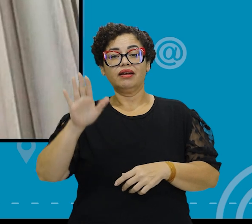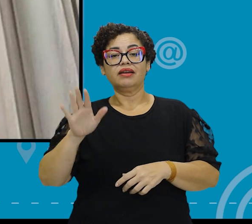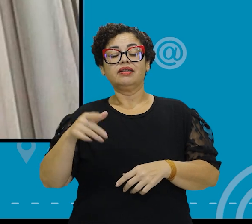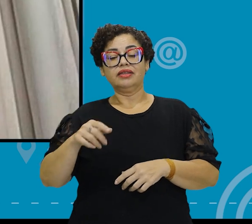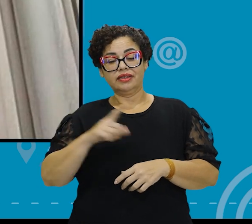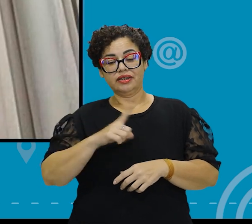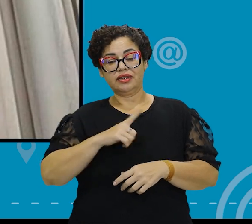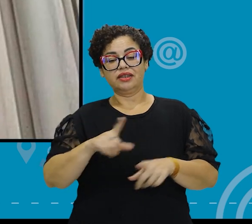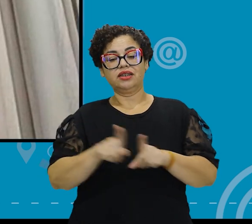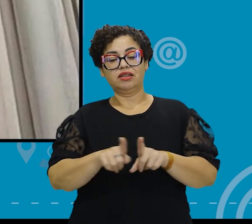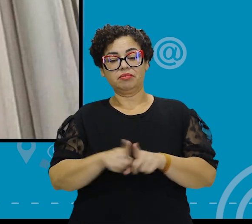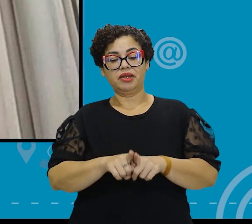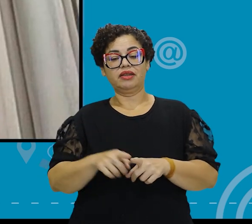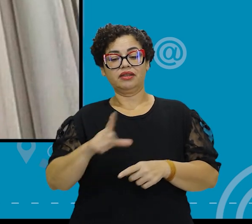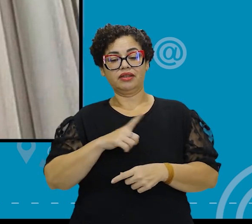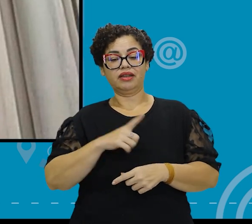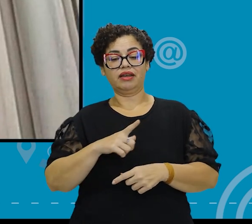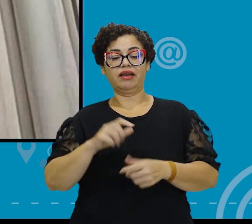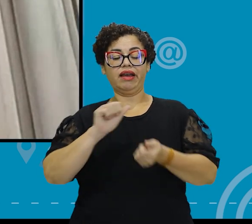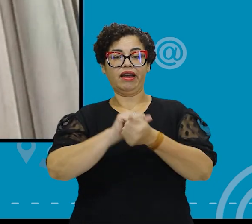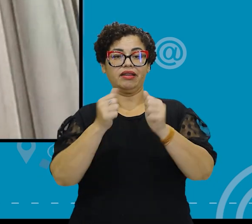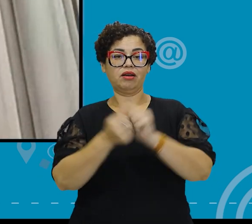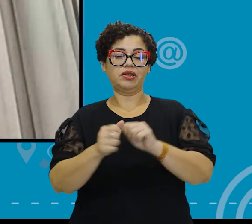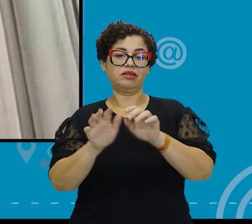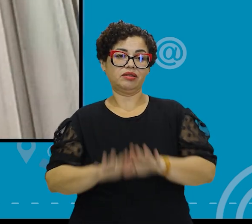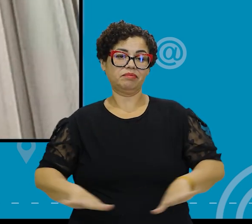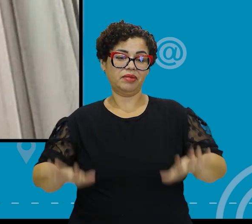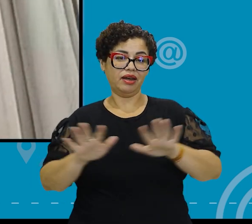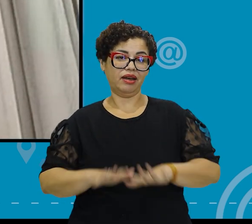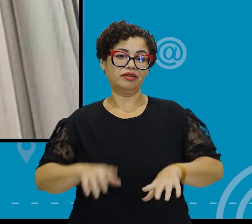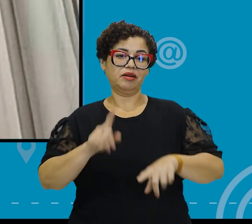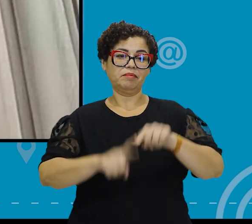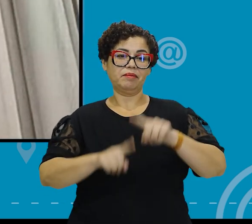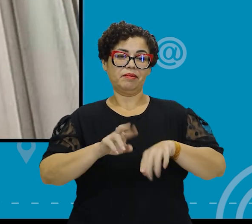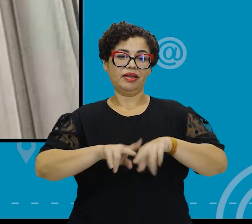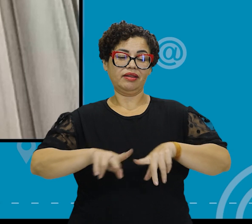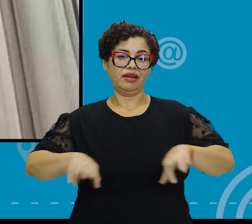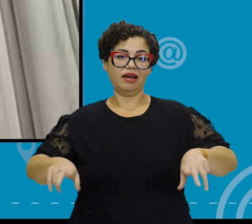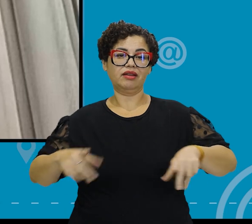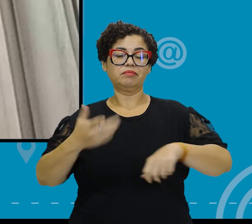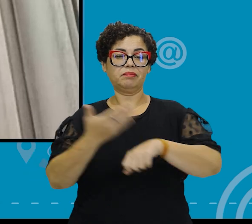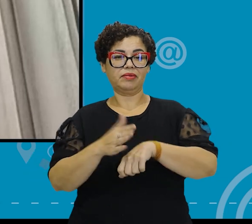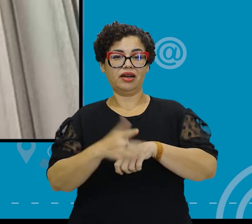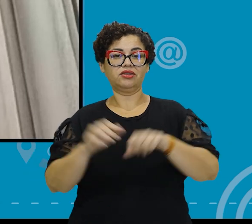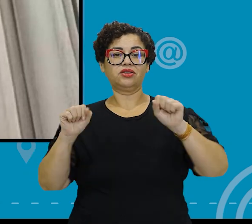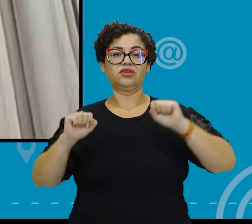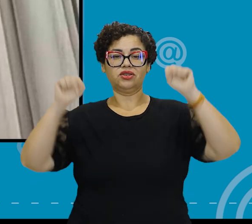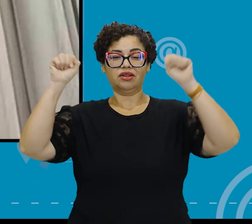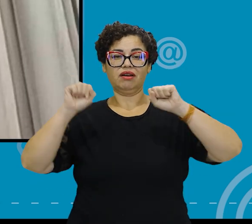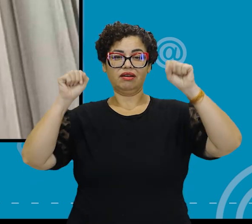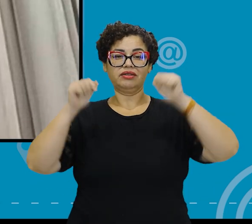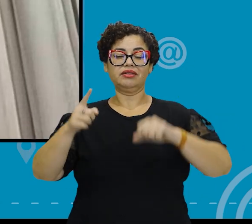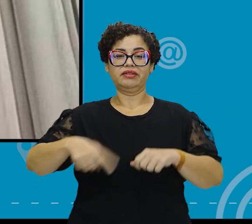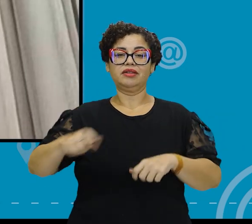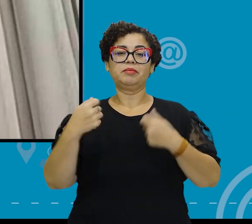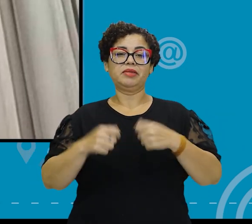isso, existe aí também a questão da adequação do espaço, dos materiais, porque muitas práticas ginásticas